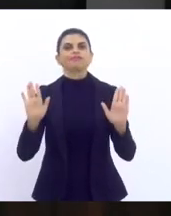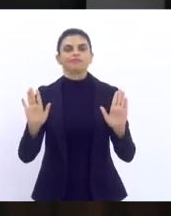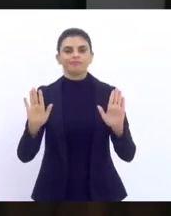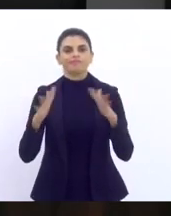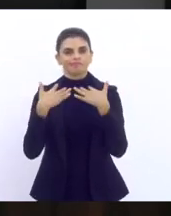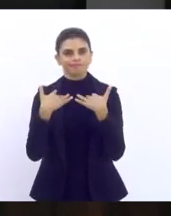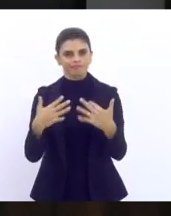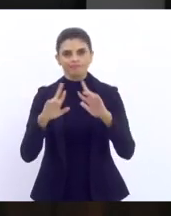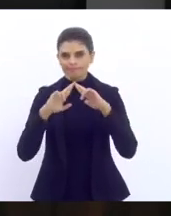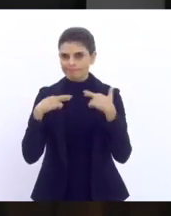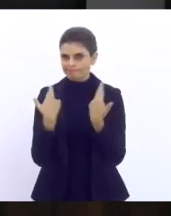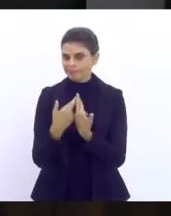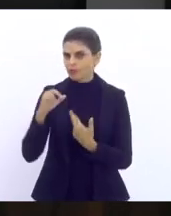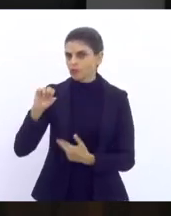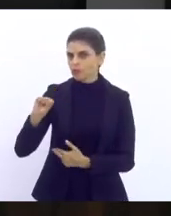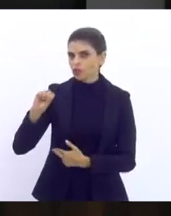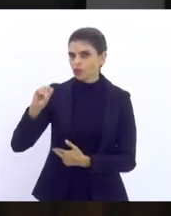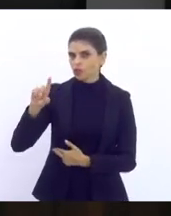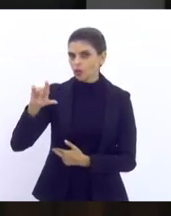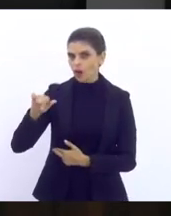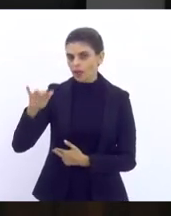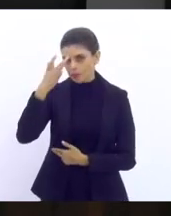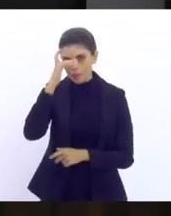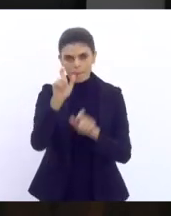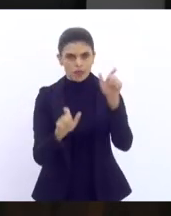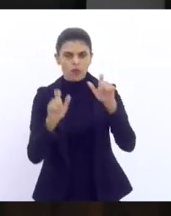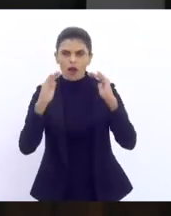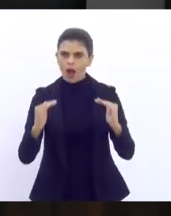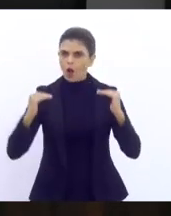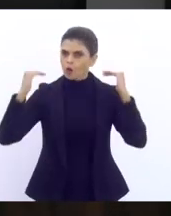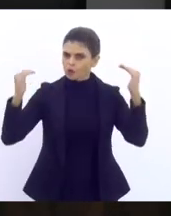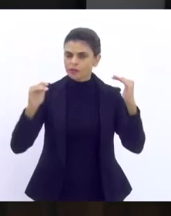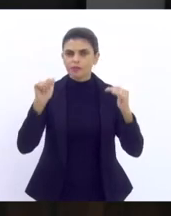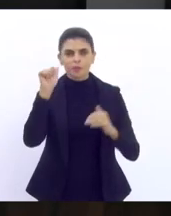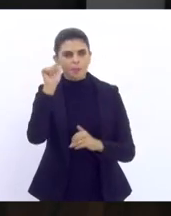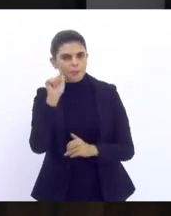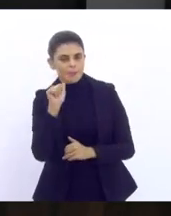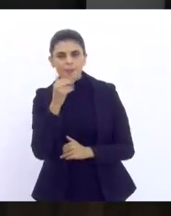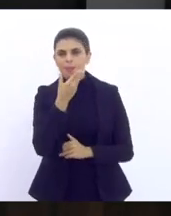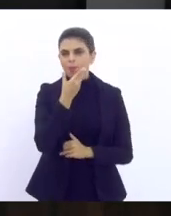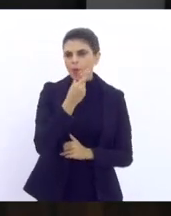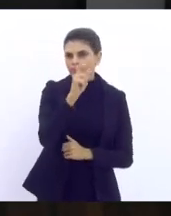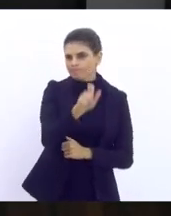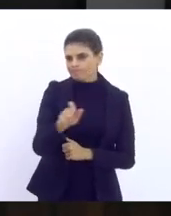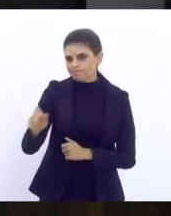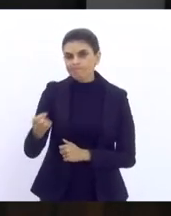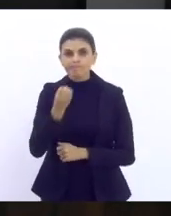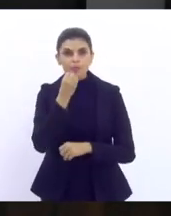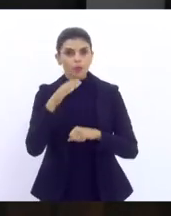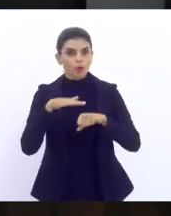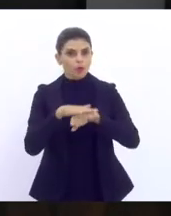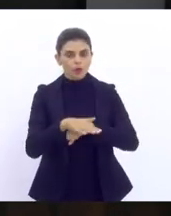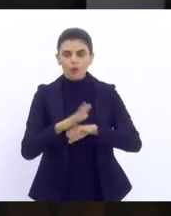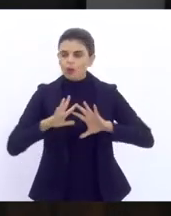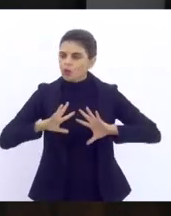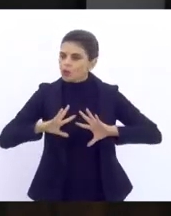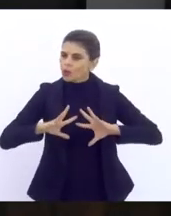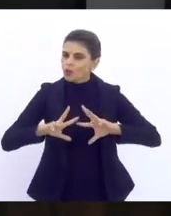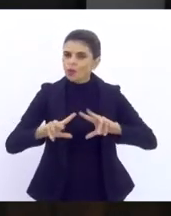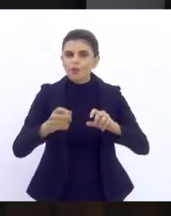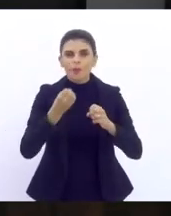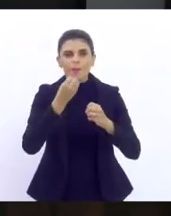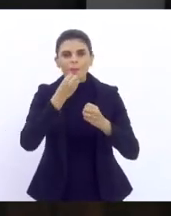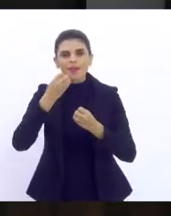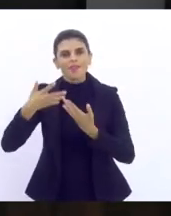sessão solene. Autoridades presentes, senhoras e senhores, boa noite. Sejam todos